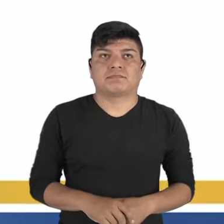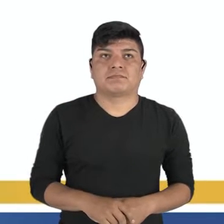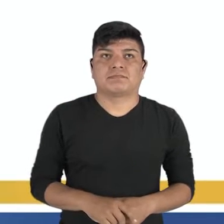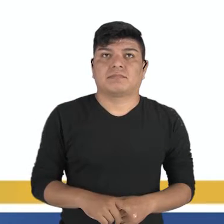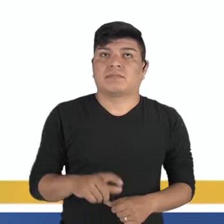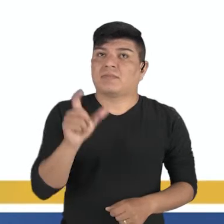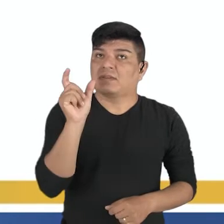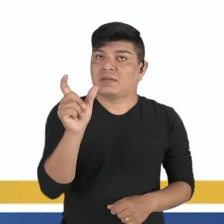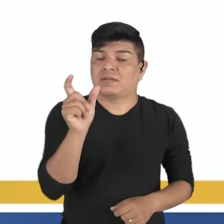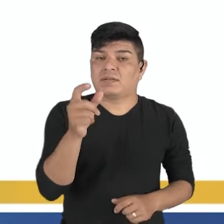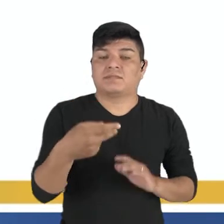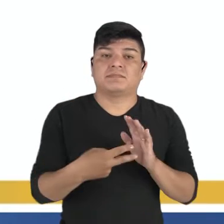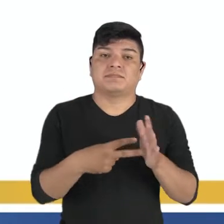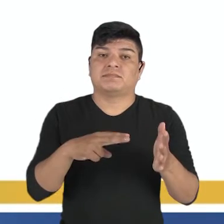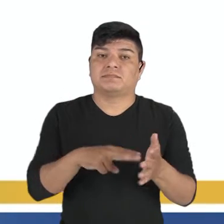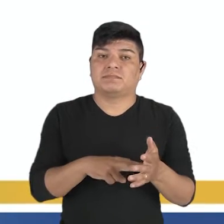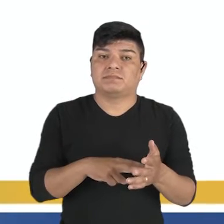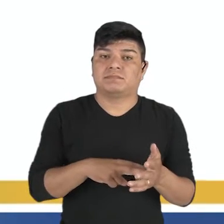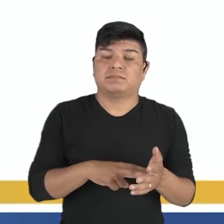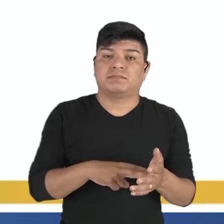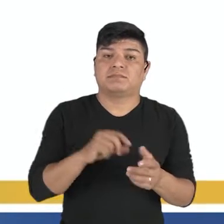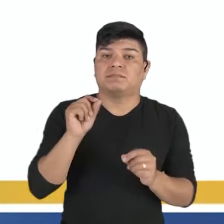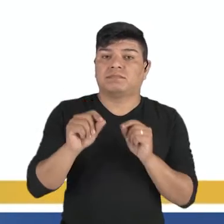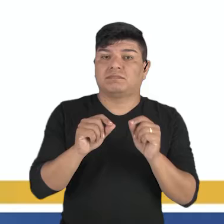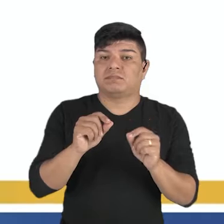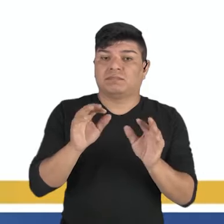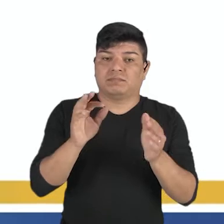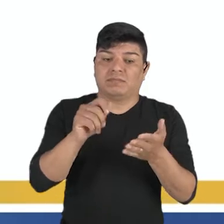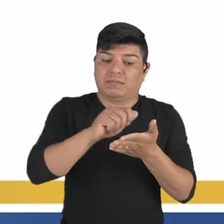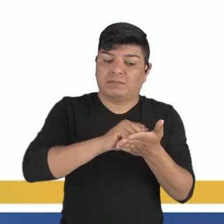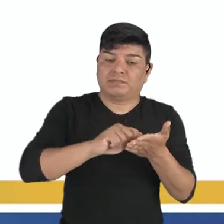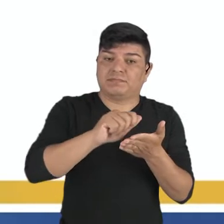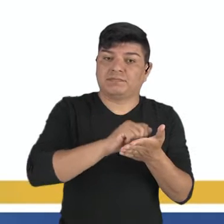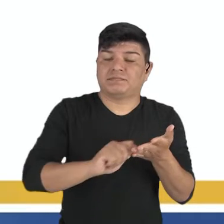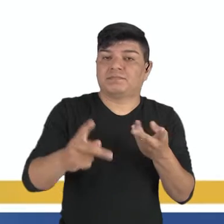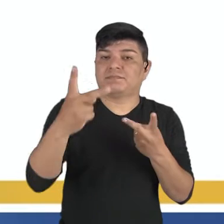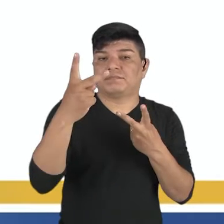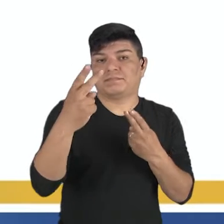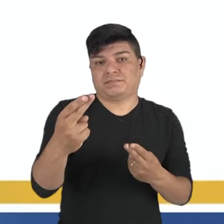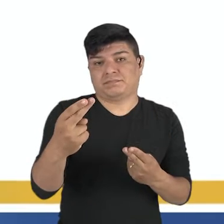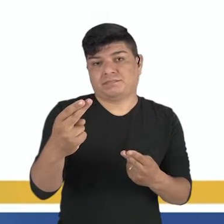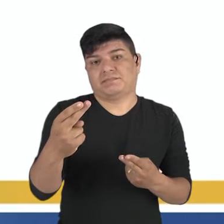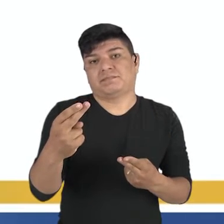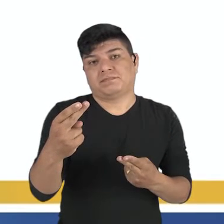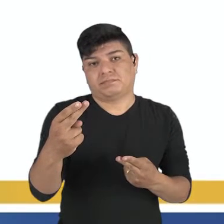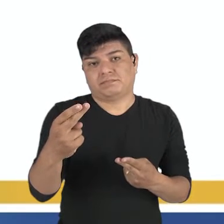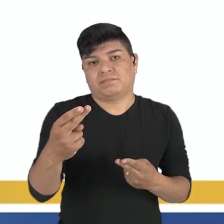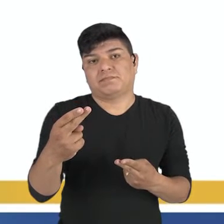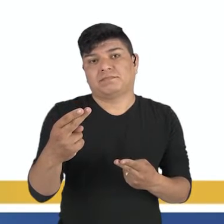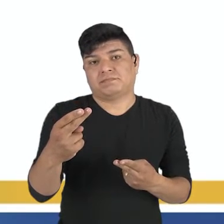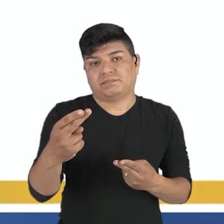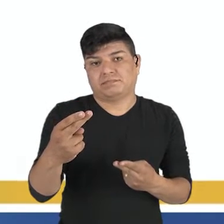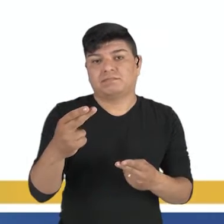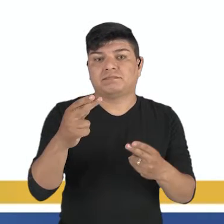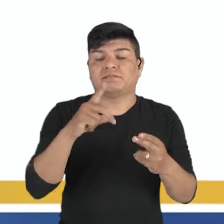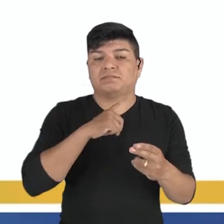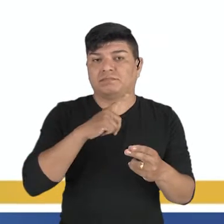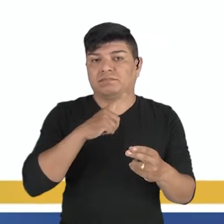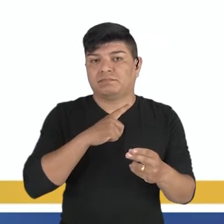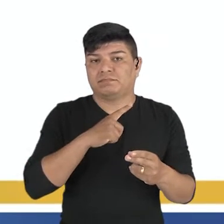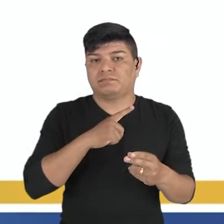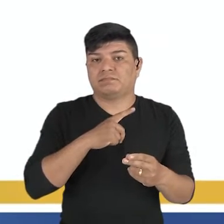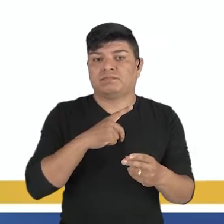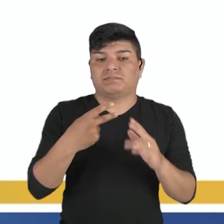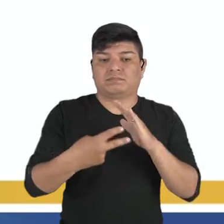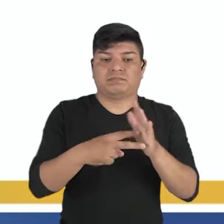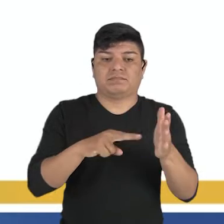As palavras cognatas são aquelas que as grafias são iguais ou semelhantes e possuem o